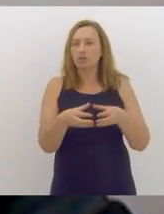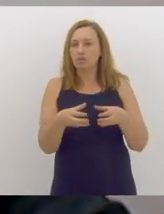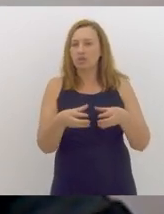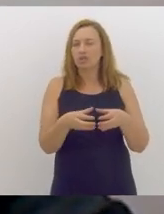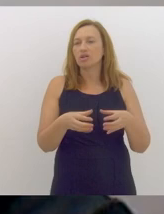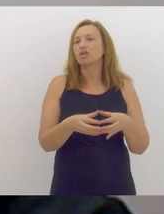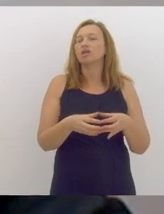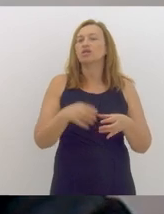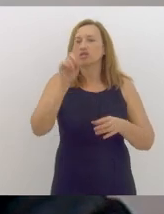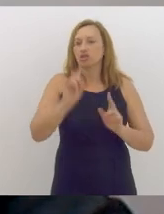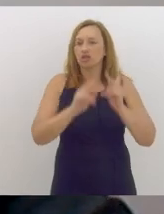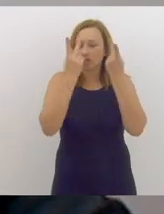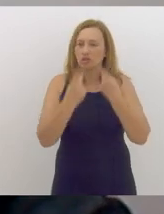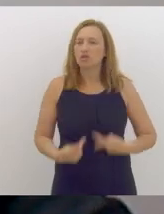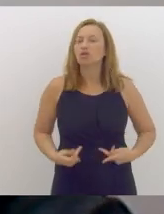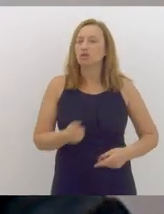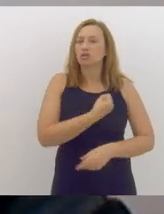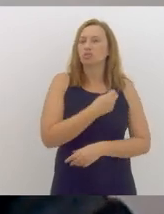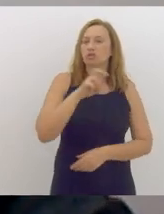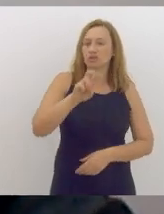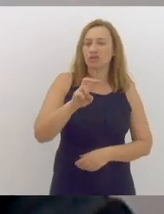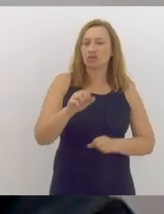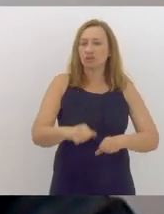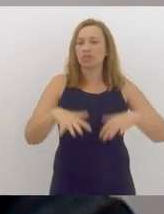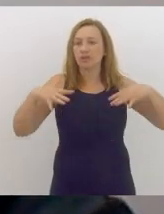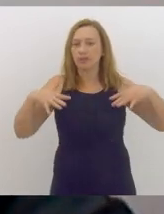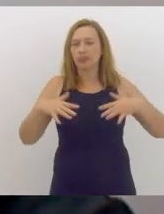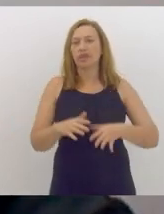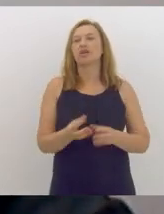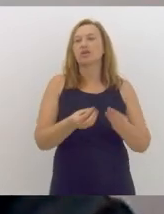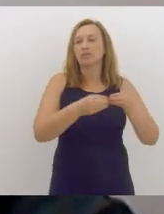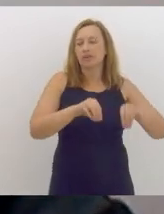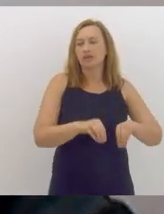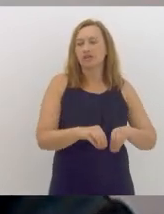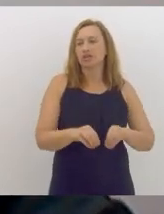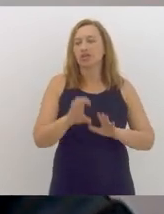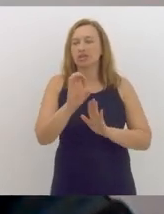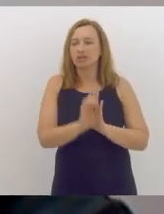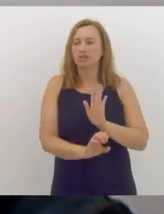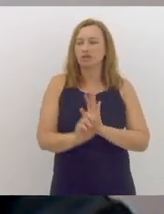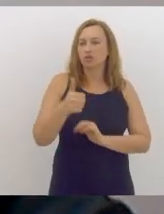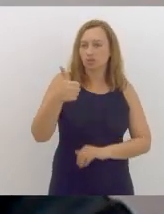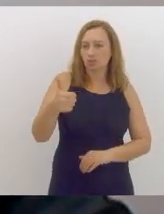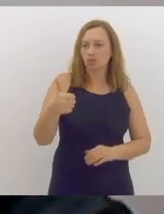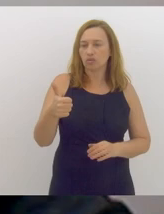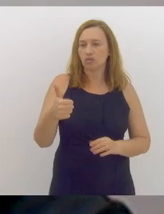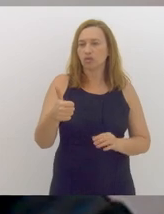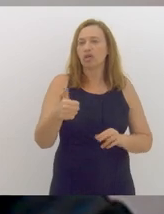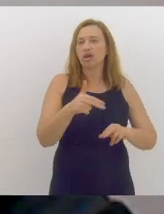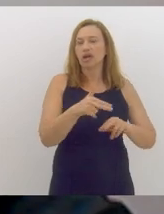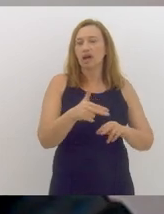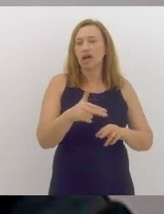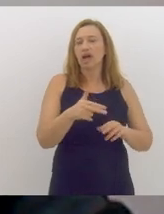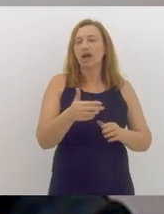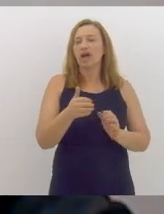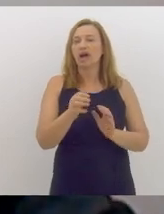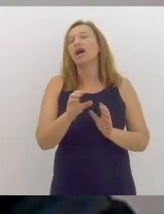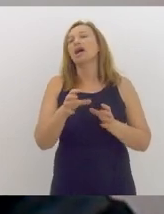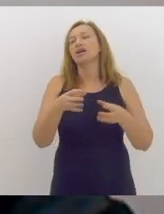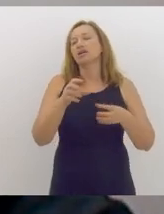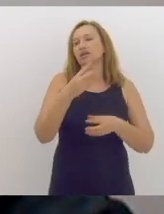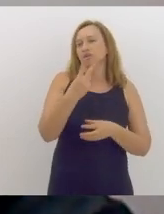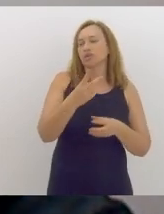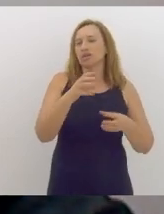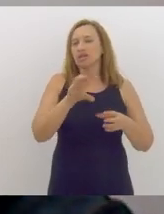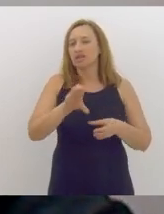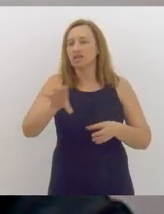Humanos e número 5 de plenário. Prejudicadas as emendas de número 1 pela emenda 2 da CCJ,